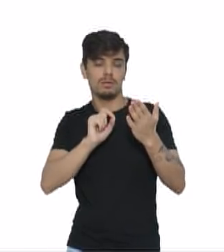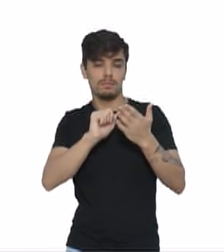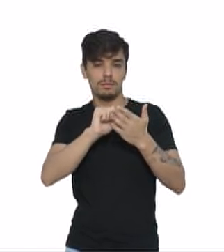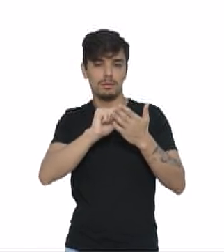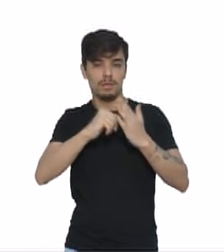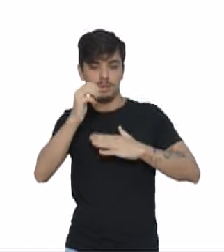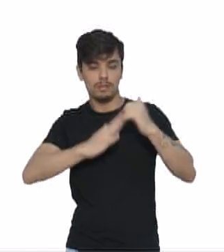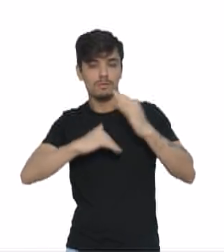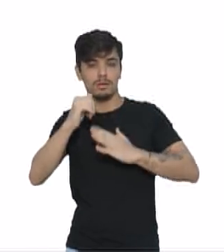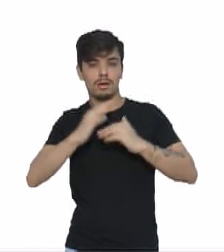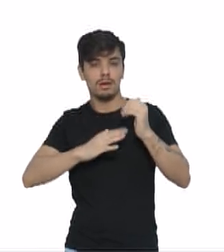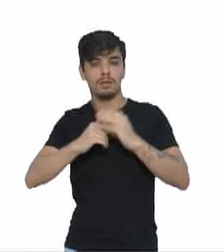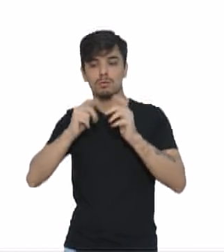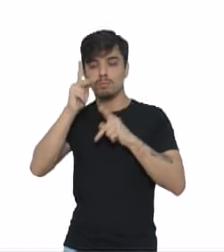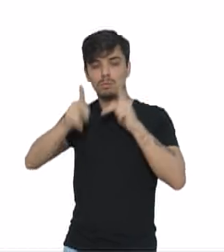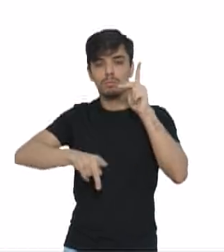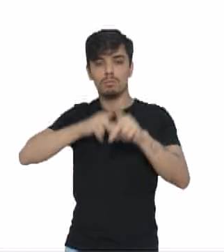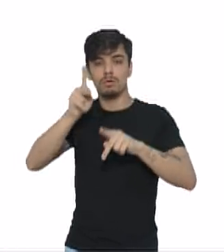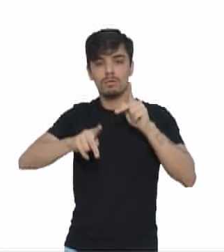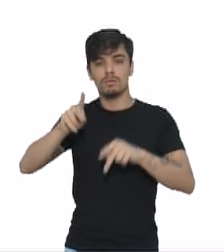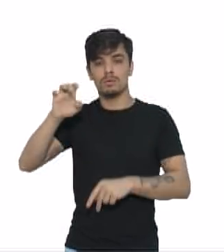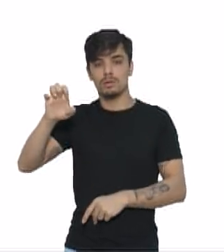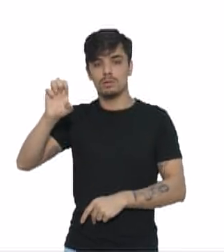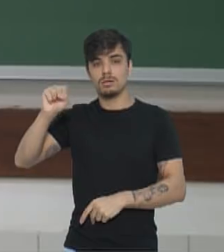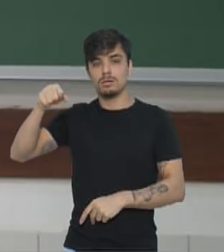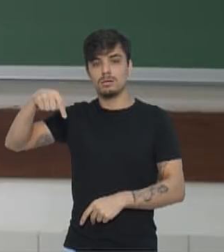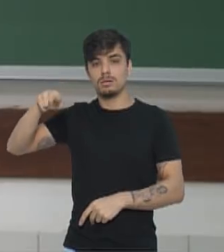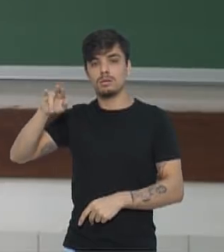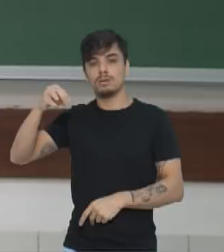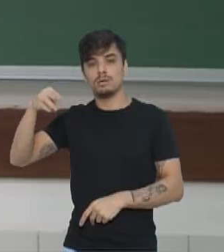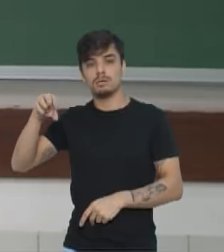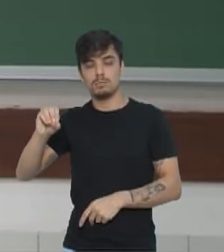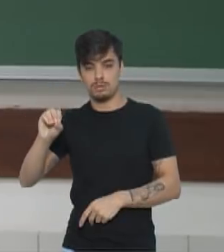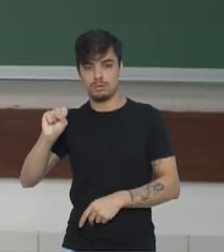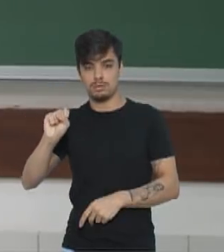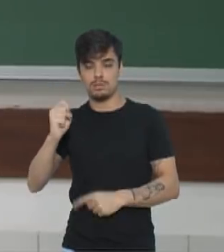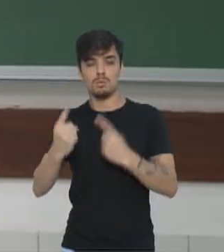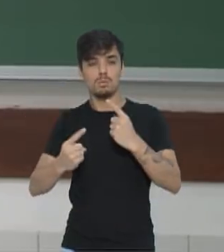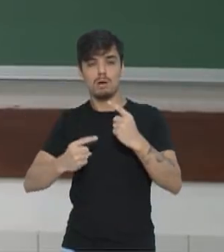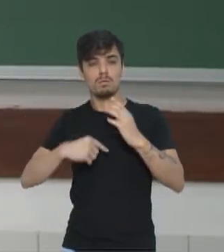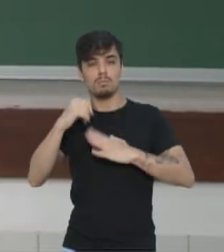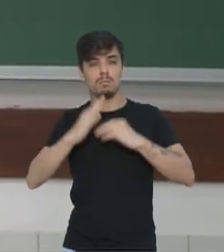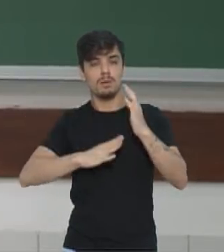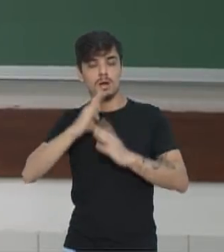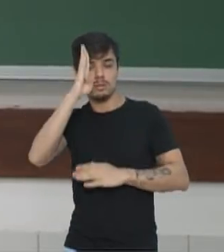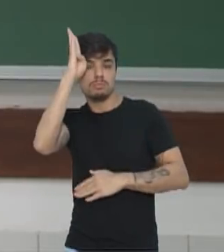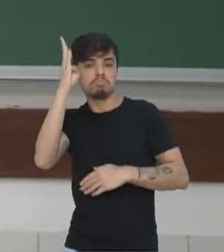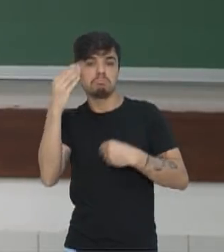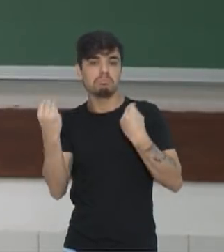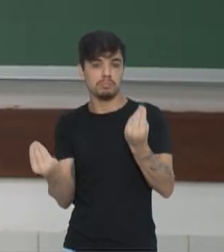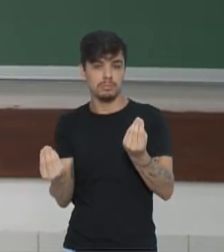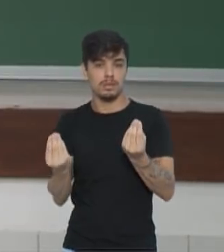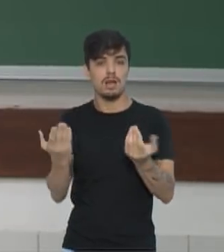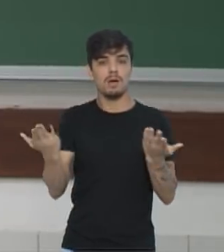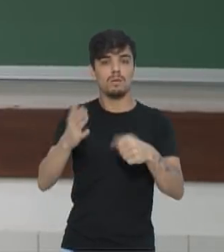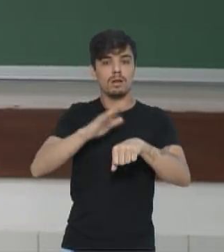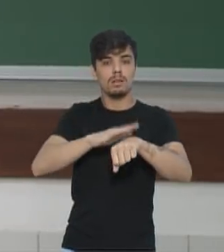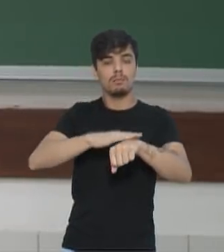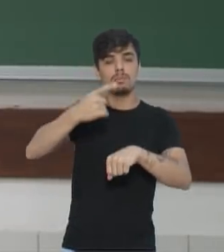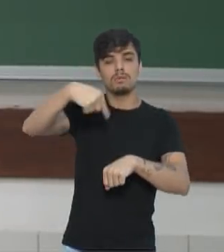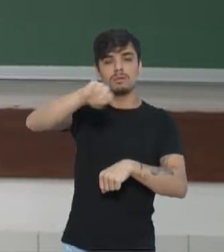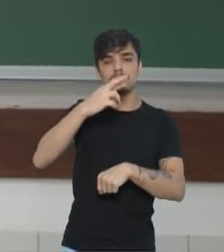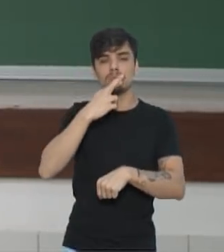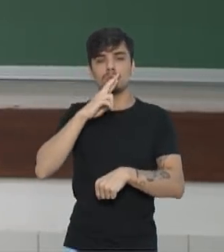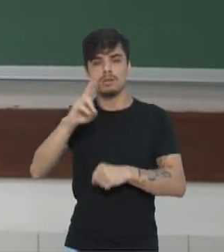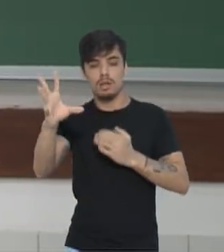do povo inuit, ou esquimós. Vocês terão uns minutinhos aí para responder, lembre de copiar e anotar